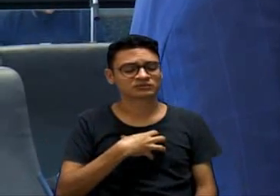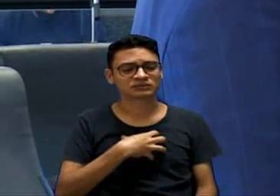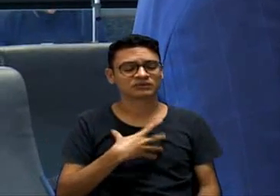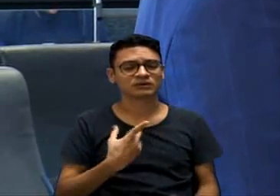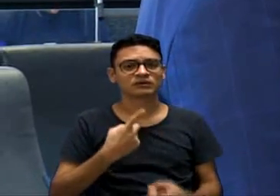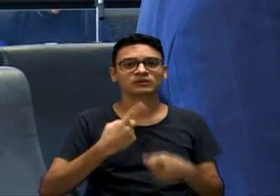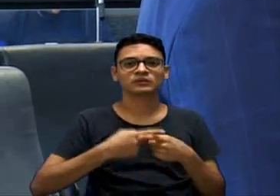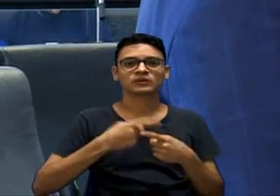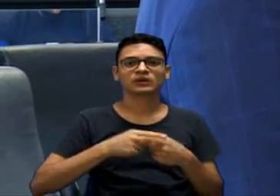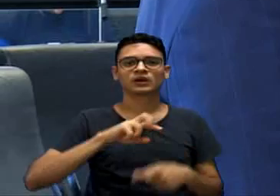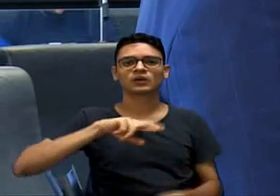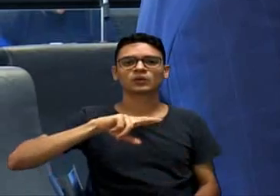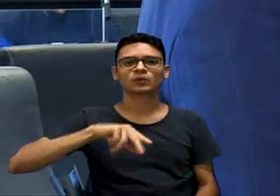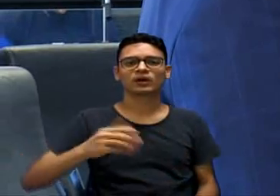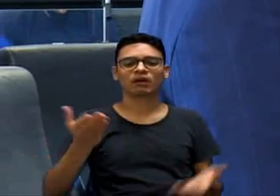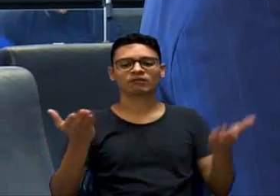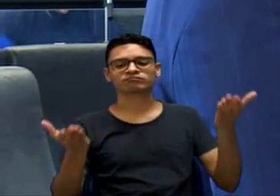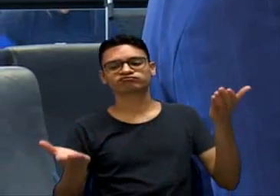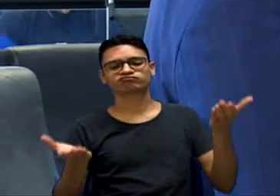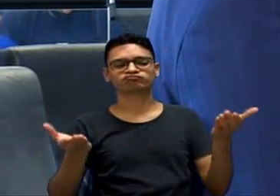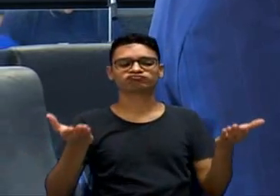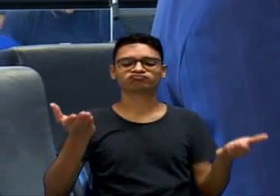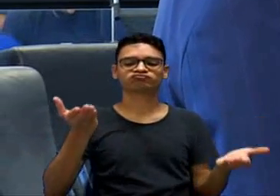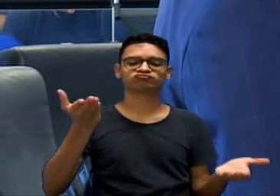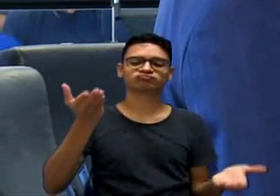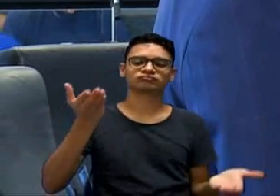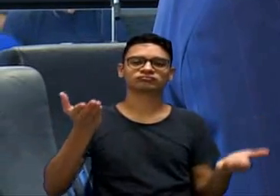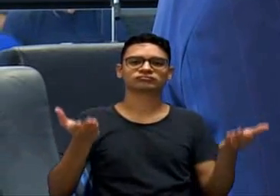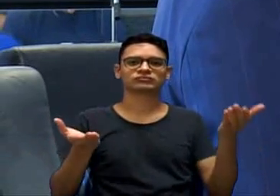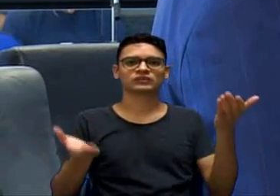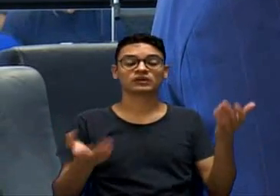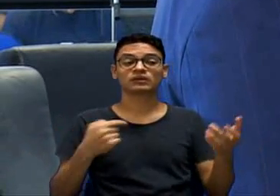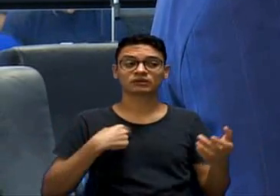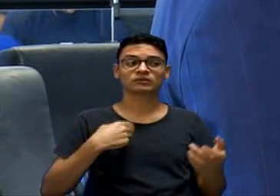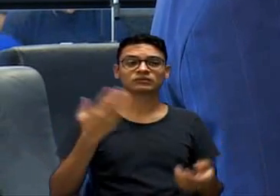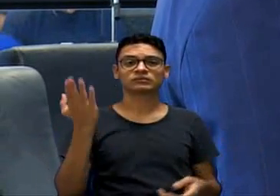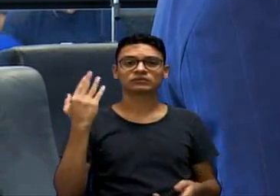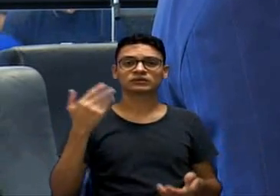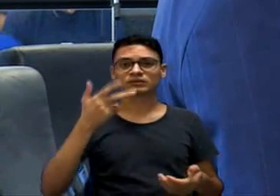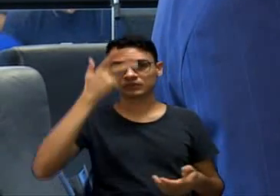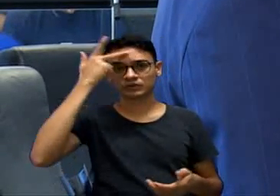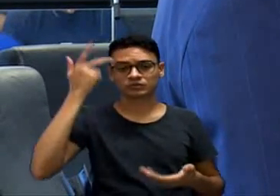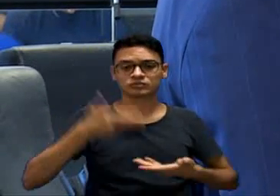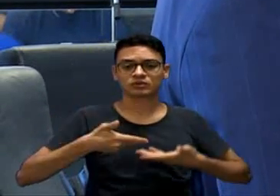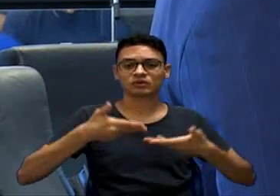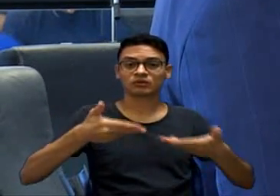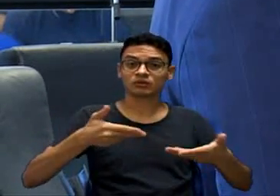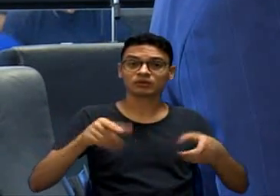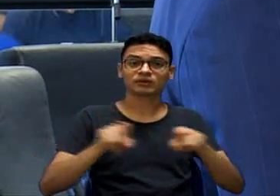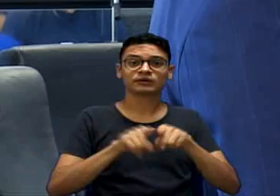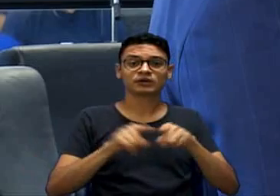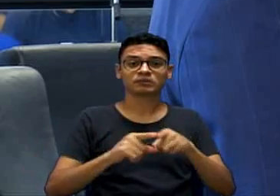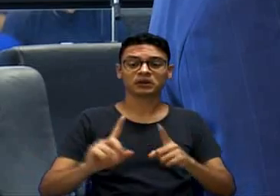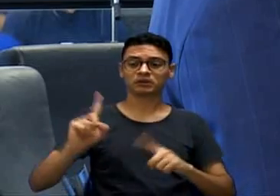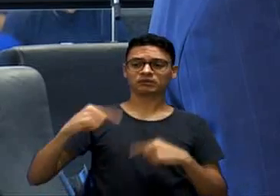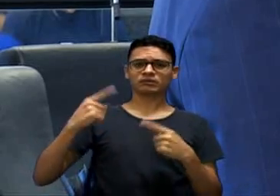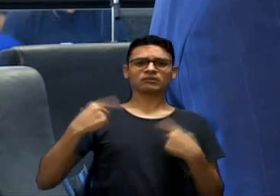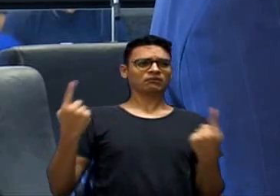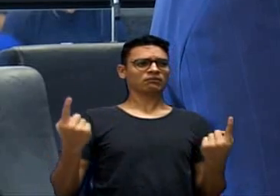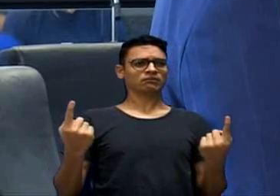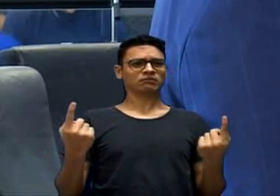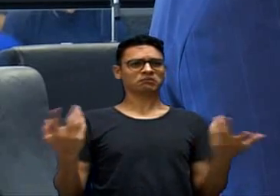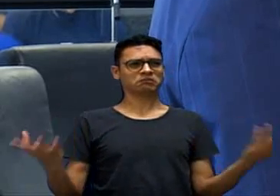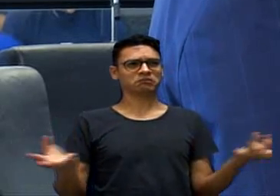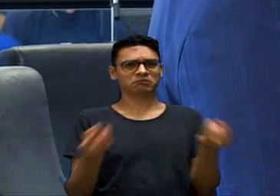porque não foram dois pesos e duas medidas. Eu fui recepcionado pelas pessoas que me achincalharam aqui. Então, eu